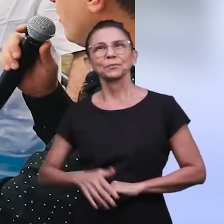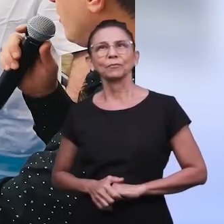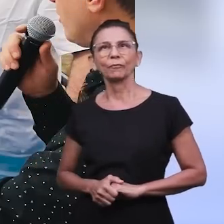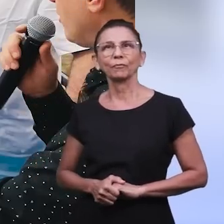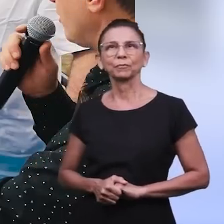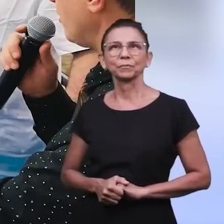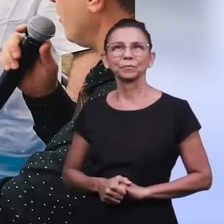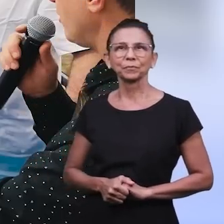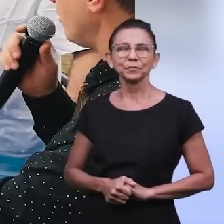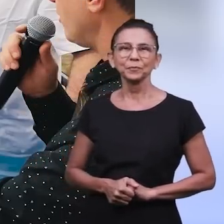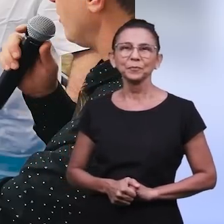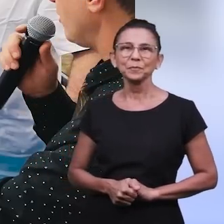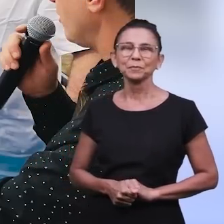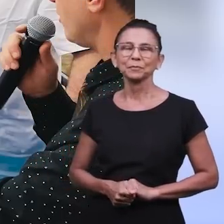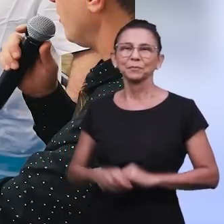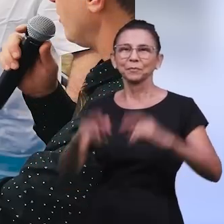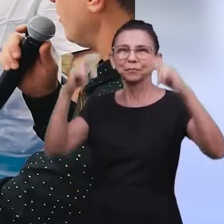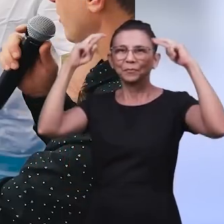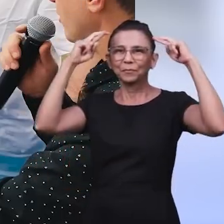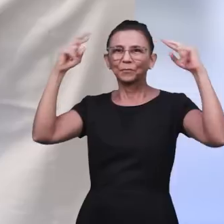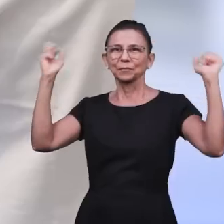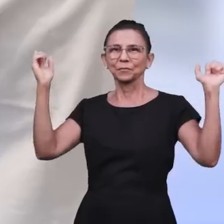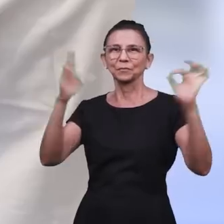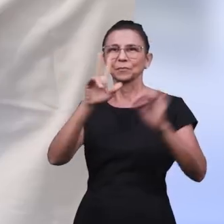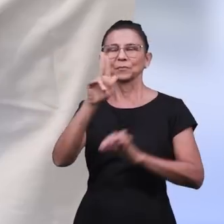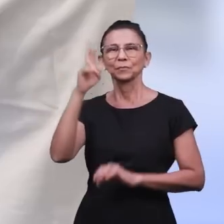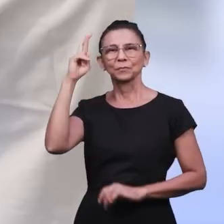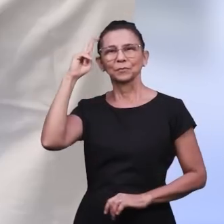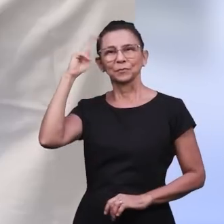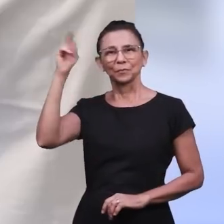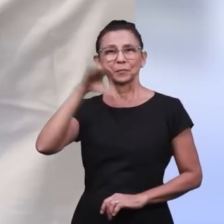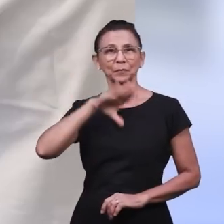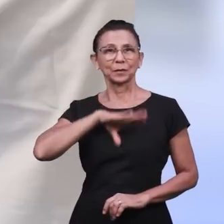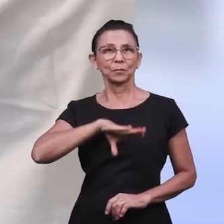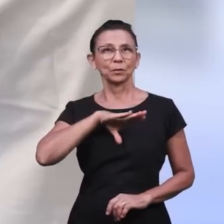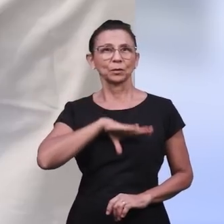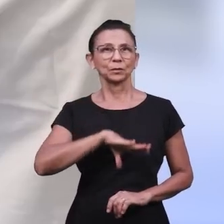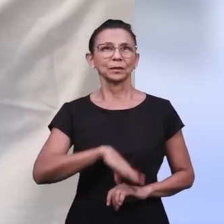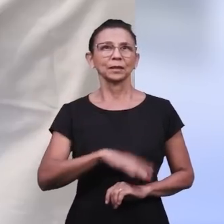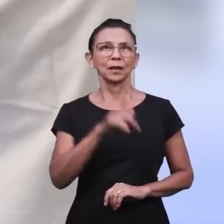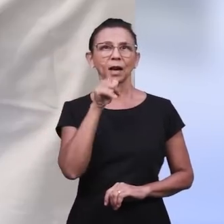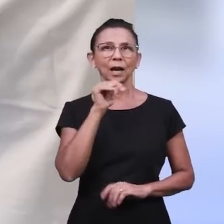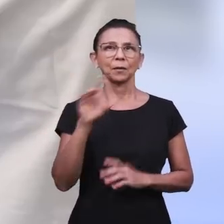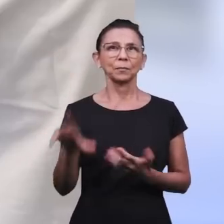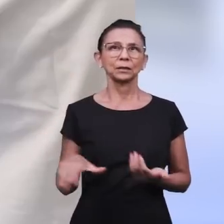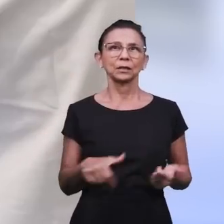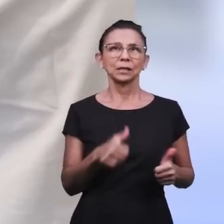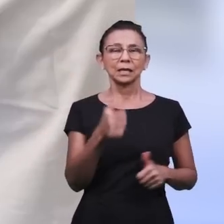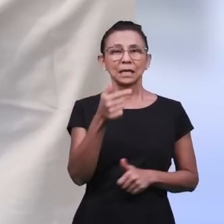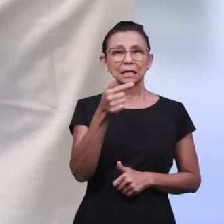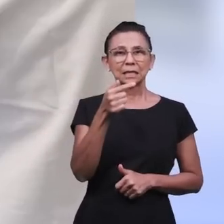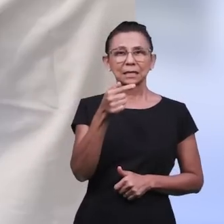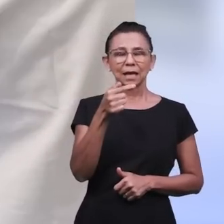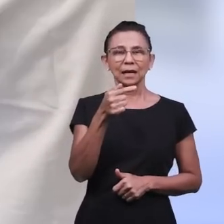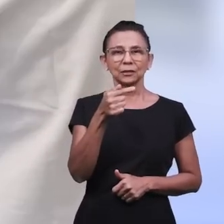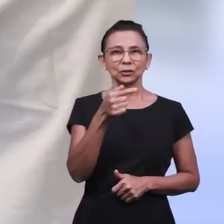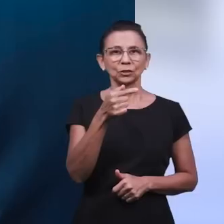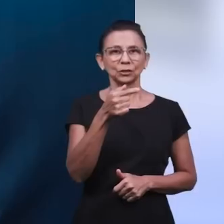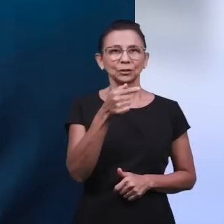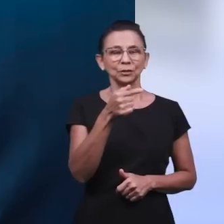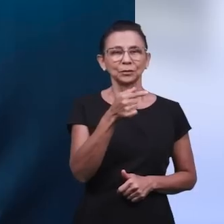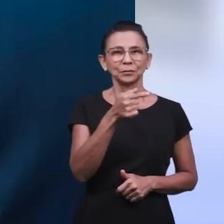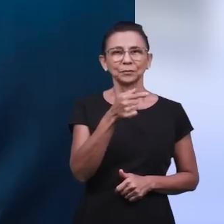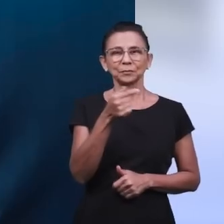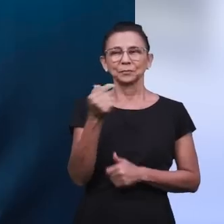de Odivelas, 2 da Igreja do Manaim e 1 da Igreja do Montijo, sendo um total de 10 irmãos que fizeram a melhor escolha das